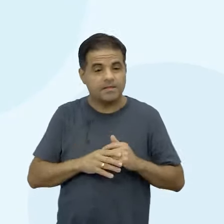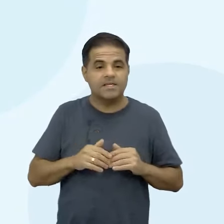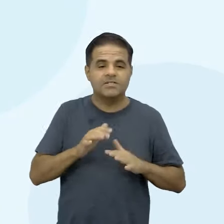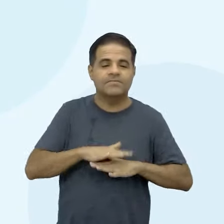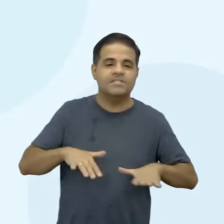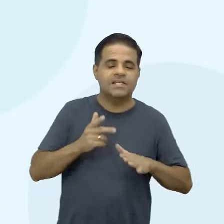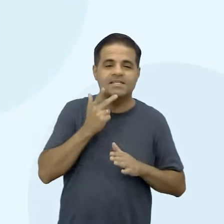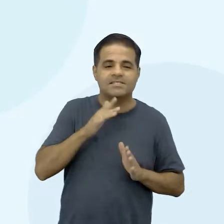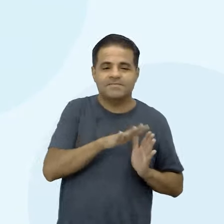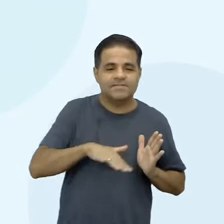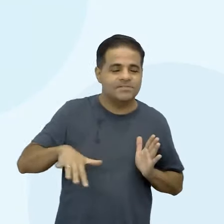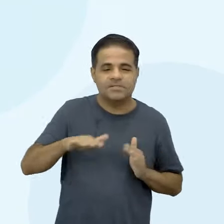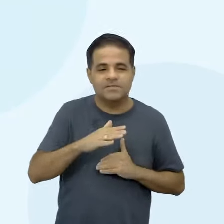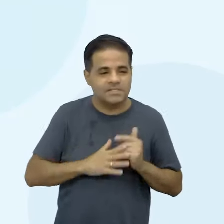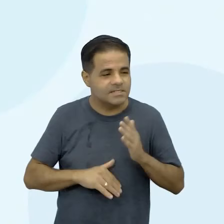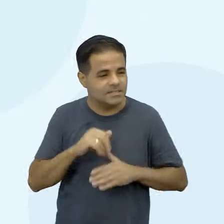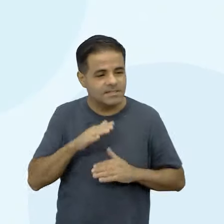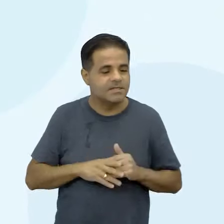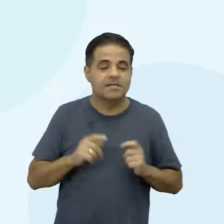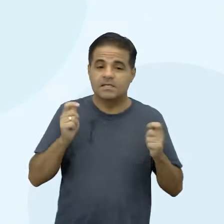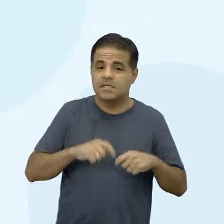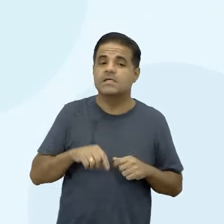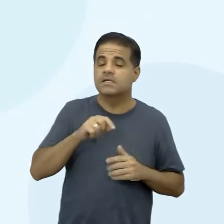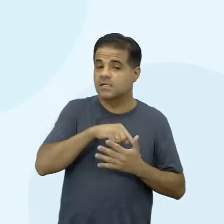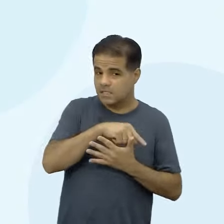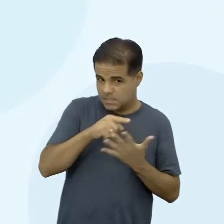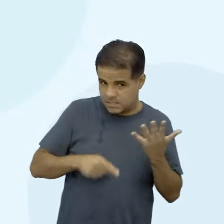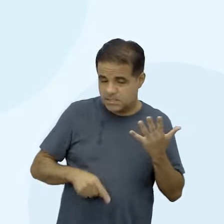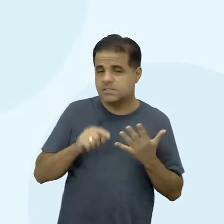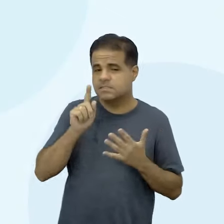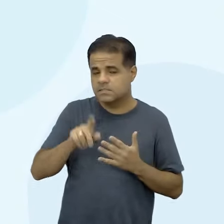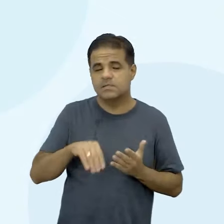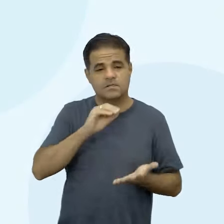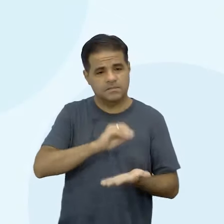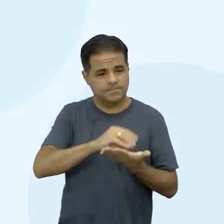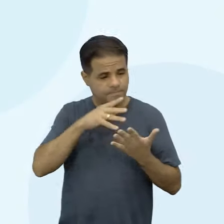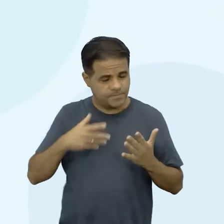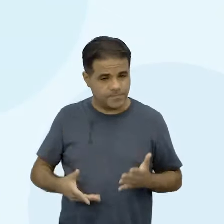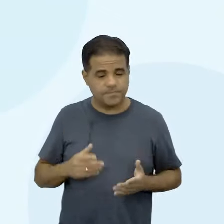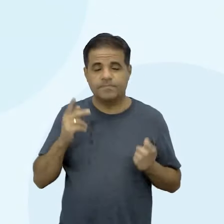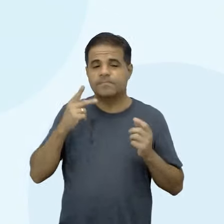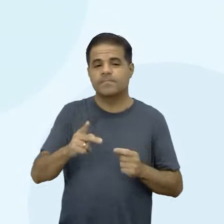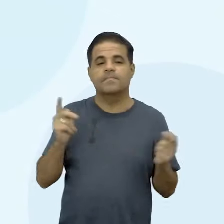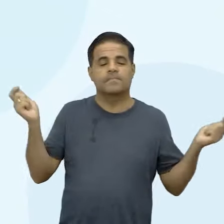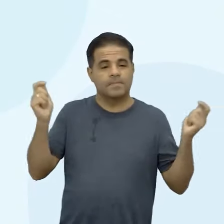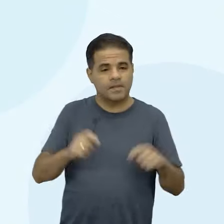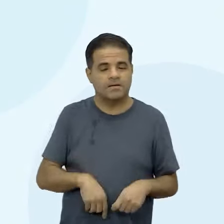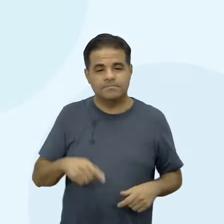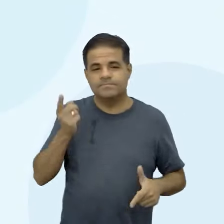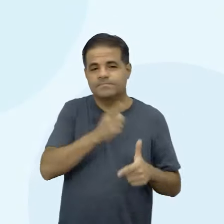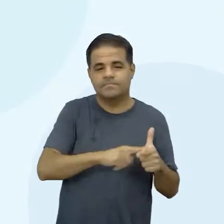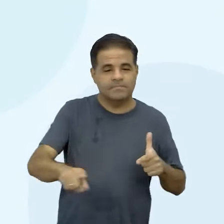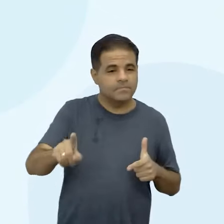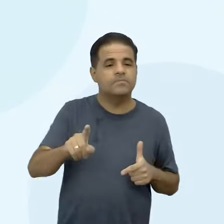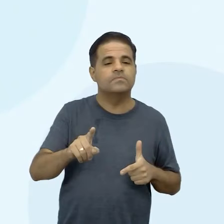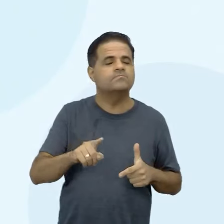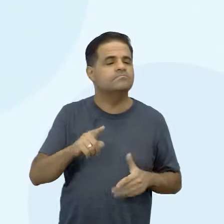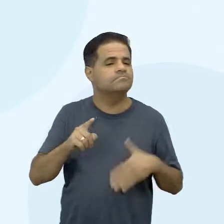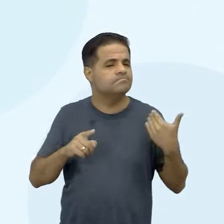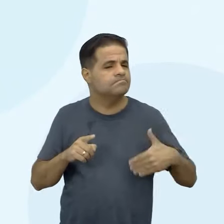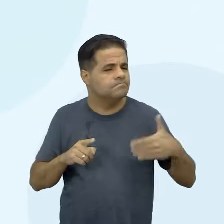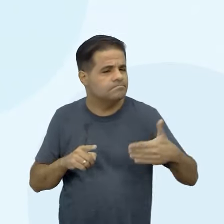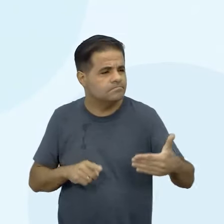né? Do que a gente está acostumado. Sim. Esses 5 componentes, por sua vez, estão divididos em